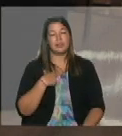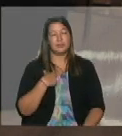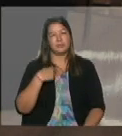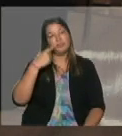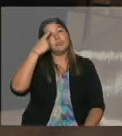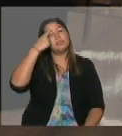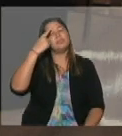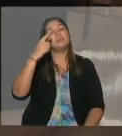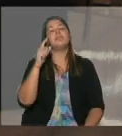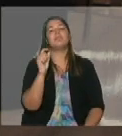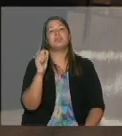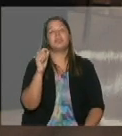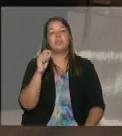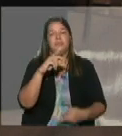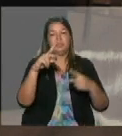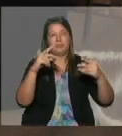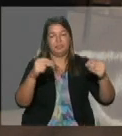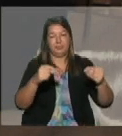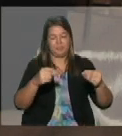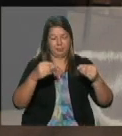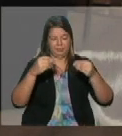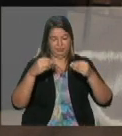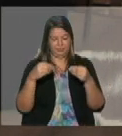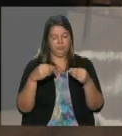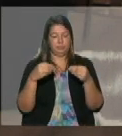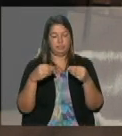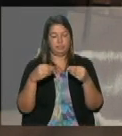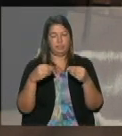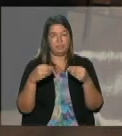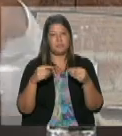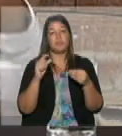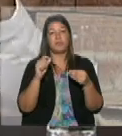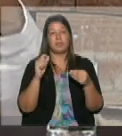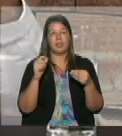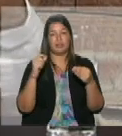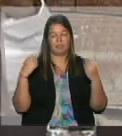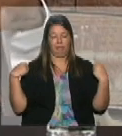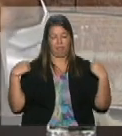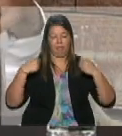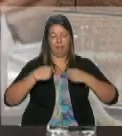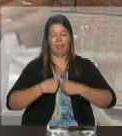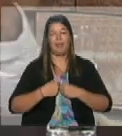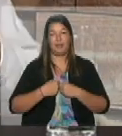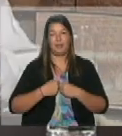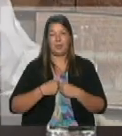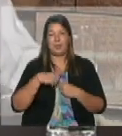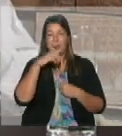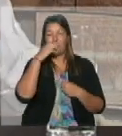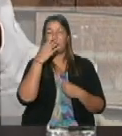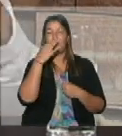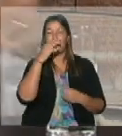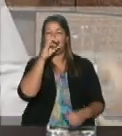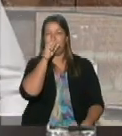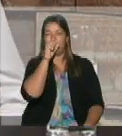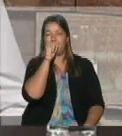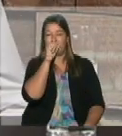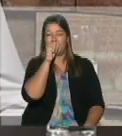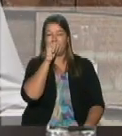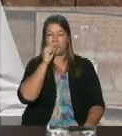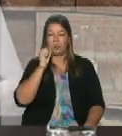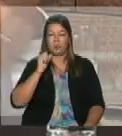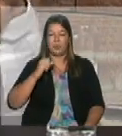E aí eu me lembro que eu ganhei de presente da minha família um terno, meio cor de abóbora, com a camisa,